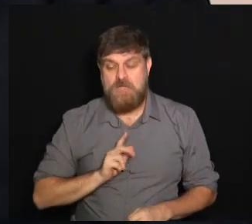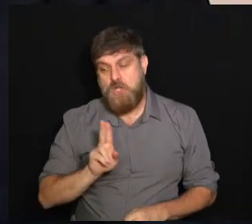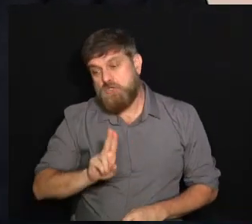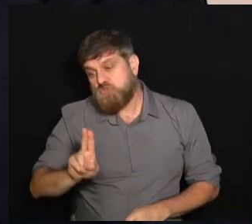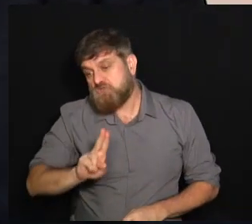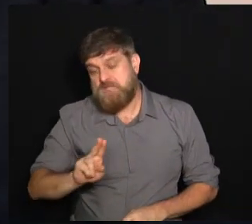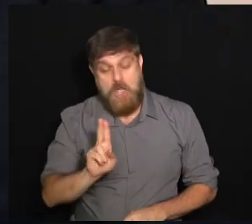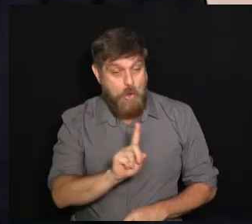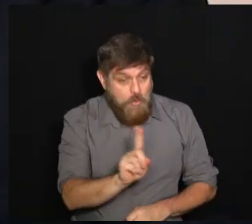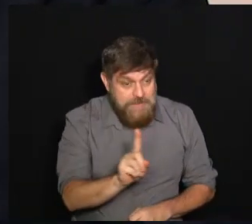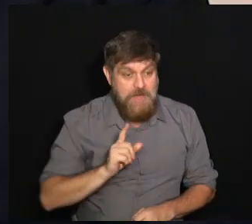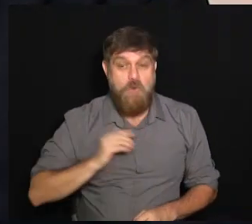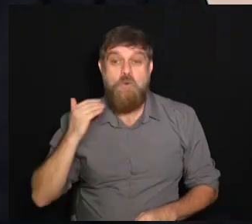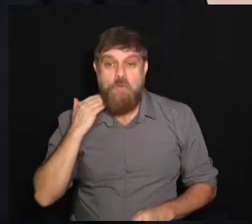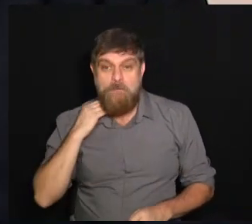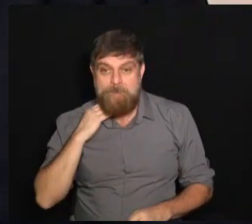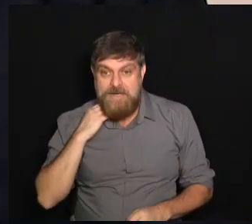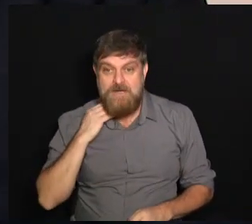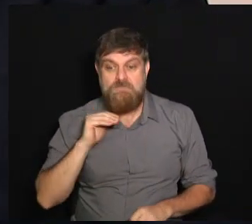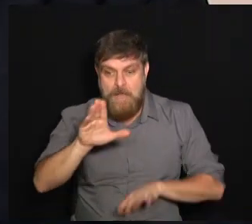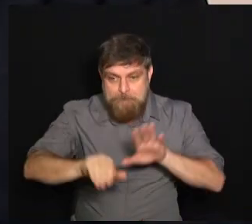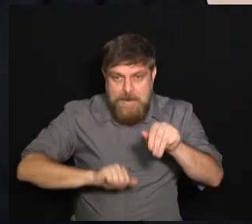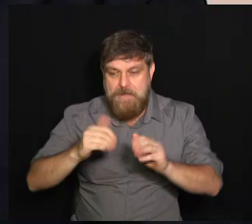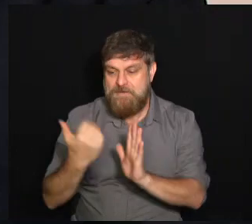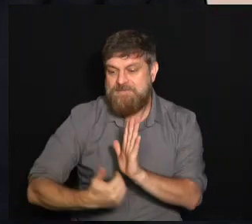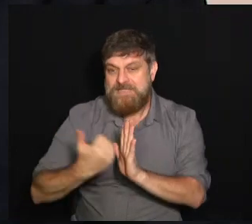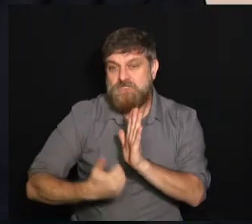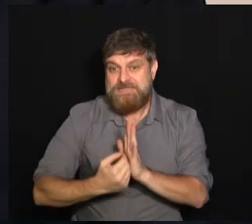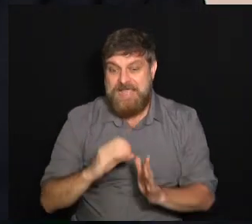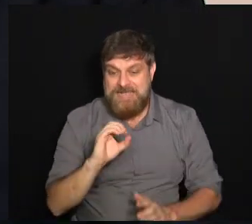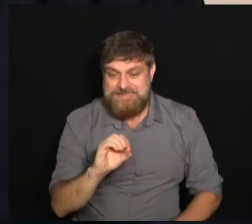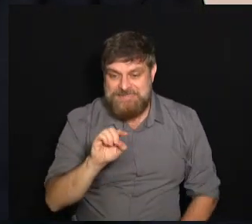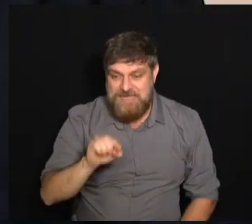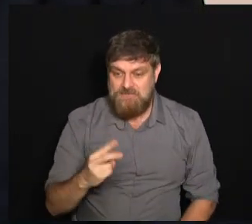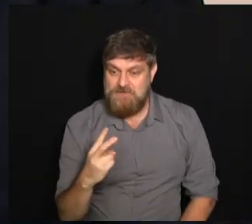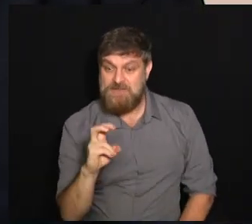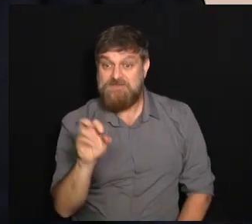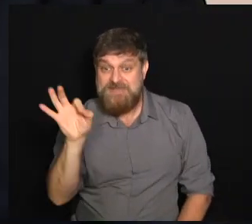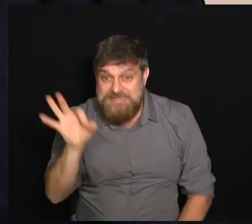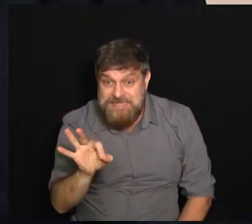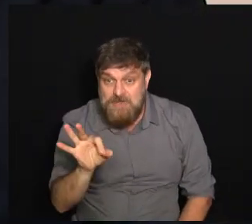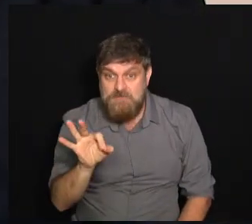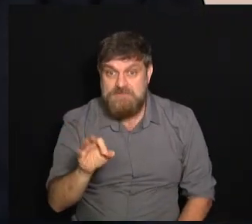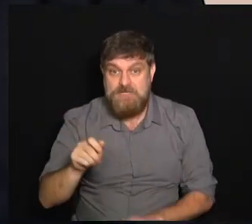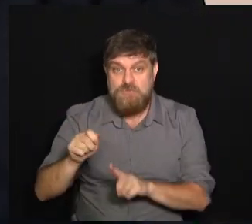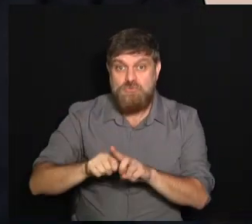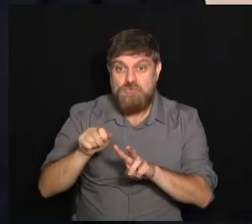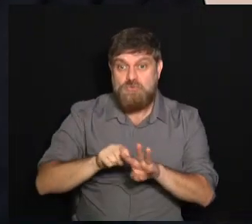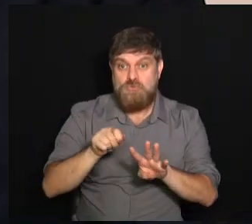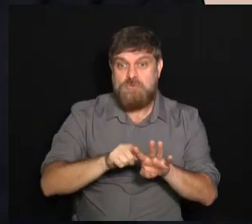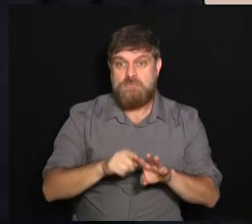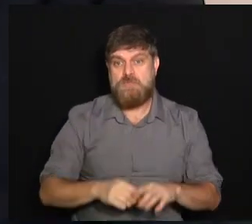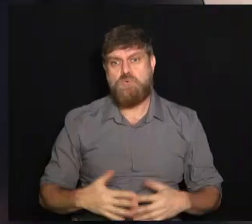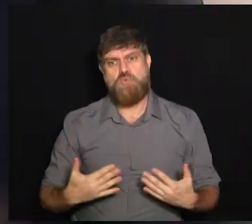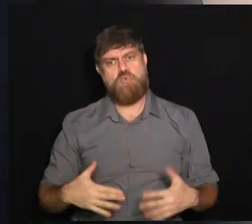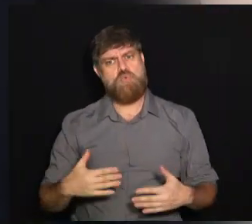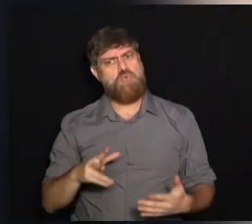não, os bancos podem, têm o direito de cobrar esse 0,25% ao mês, em cima desse valor de